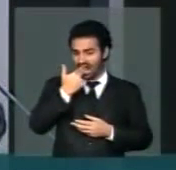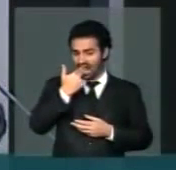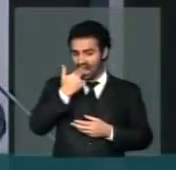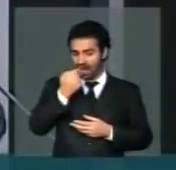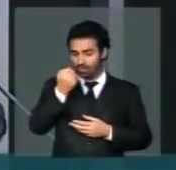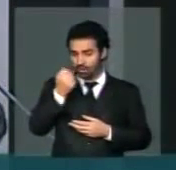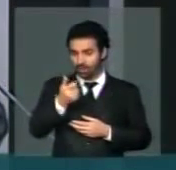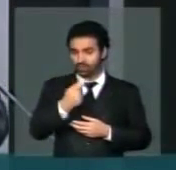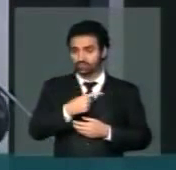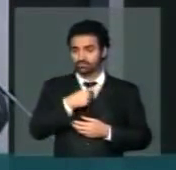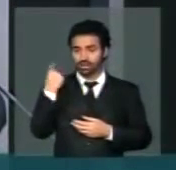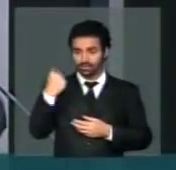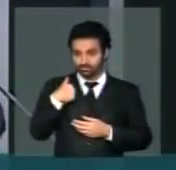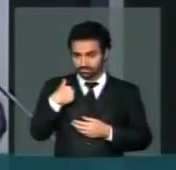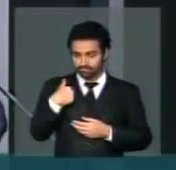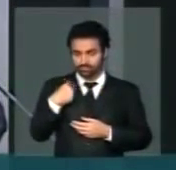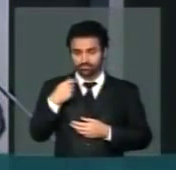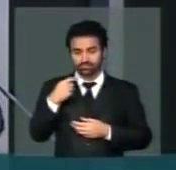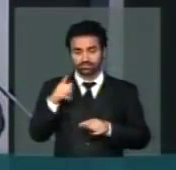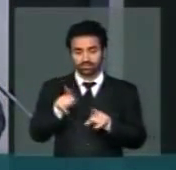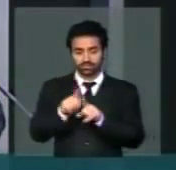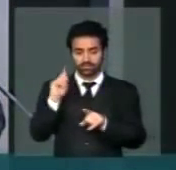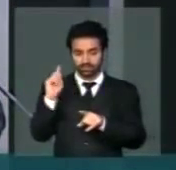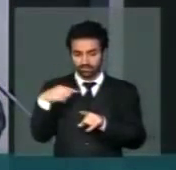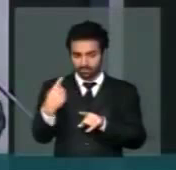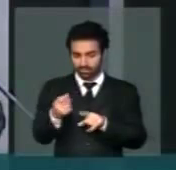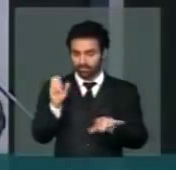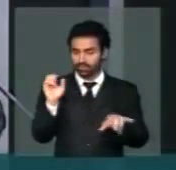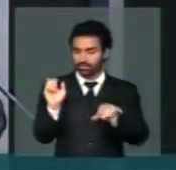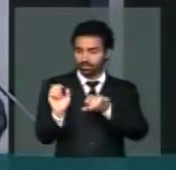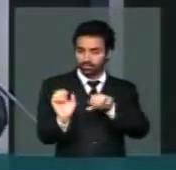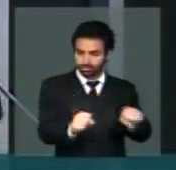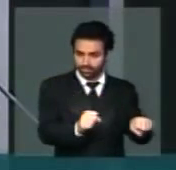de misericórdia, e teve estupro,